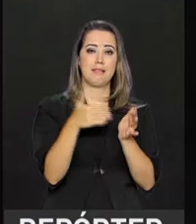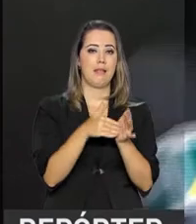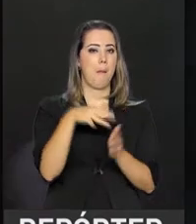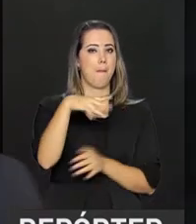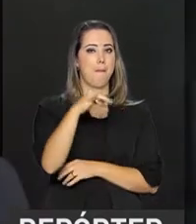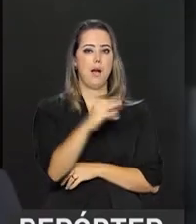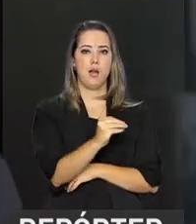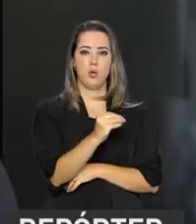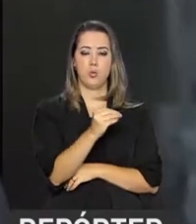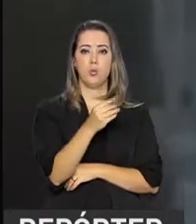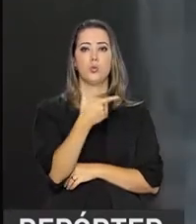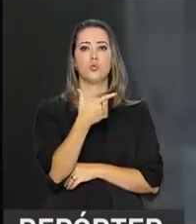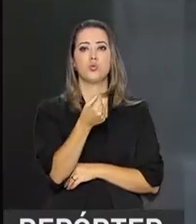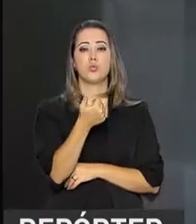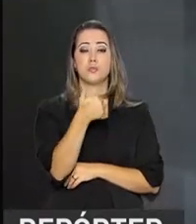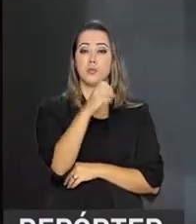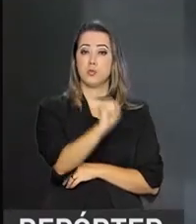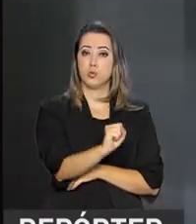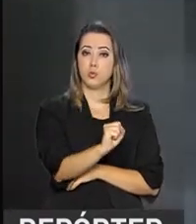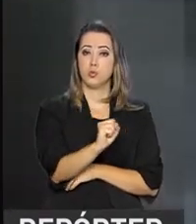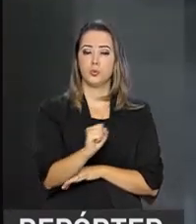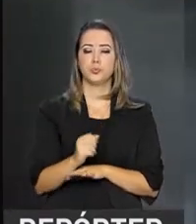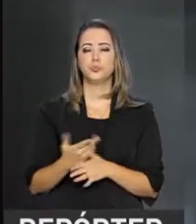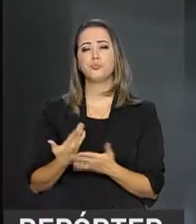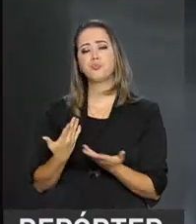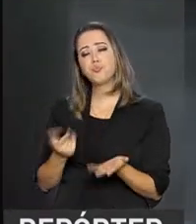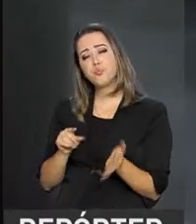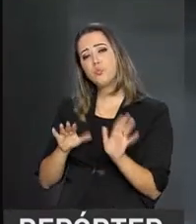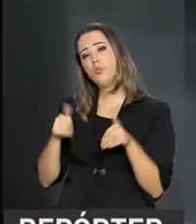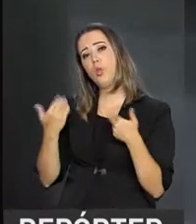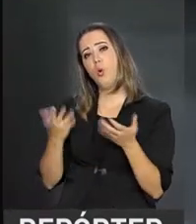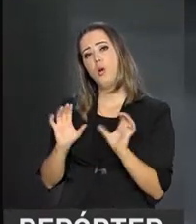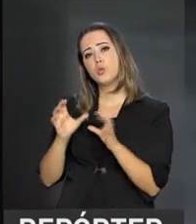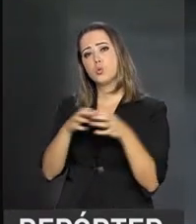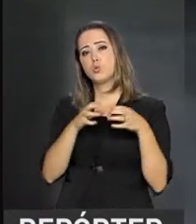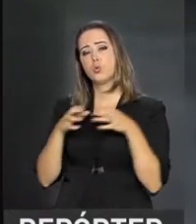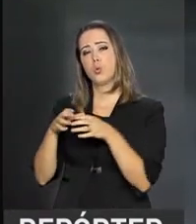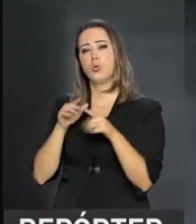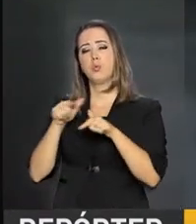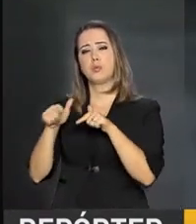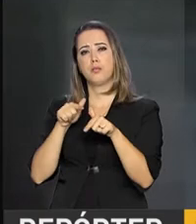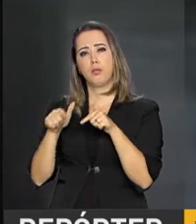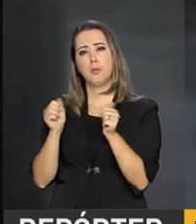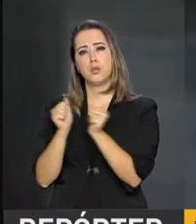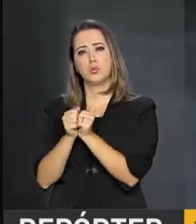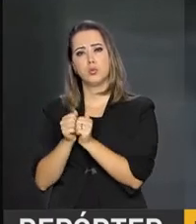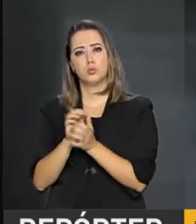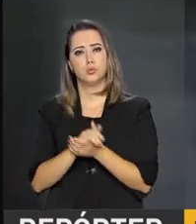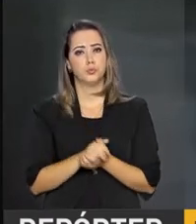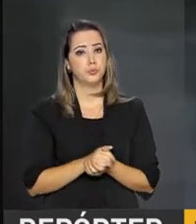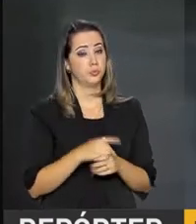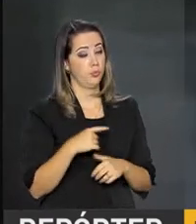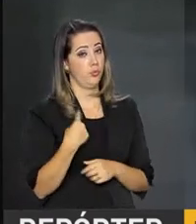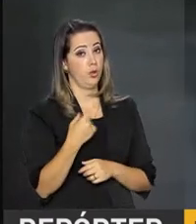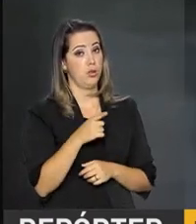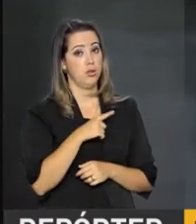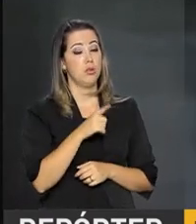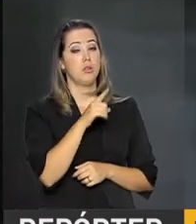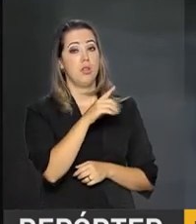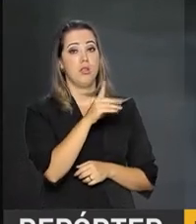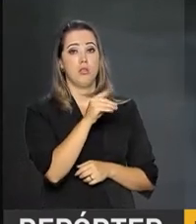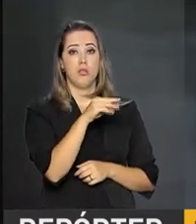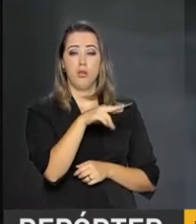que órgãos que participam como é que eu trabalho lá na região é os órgãos são do íntimo é o exército brasileiro